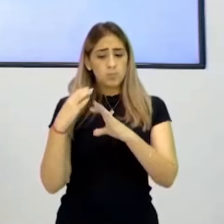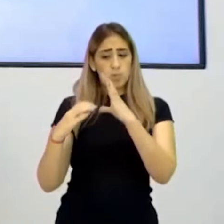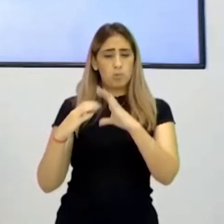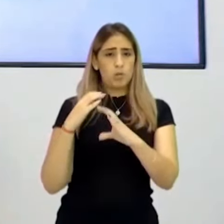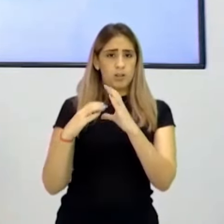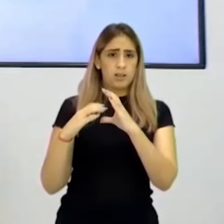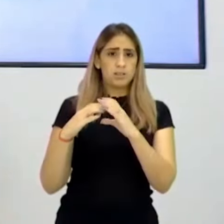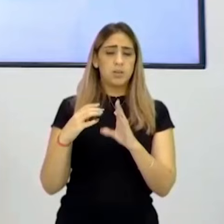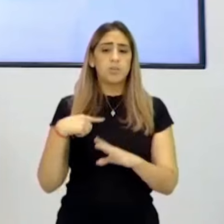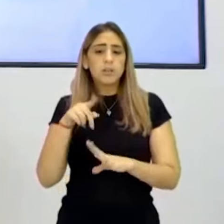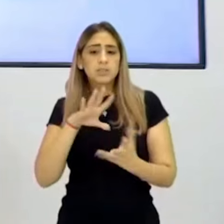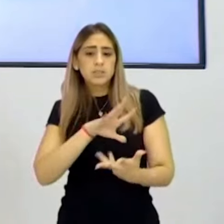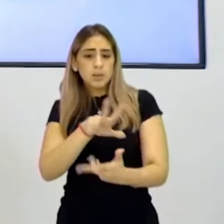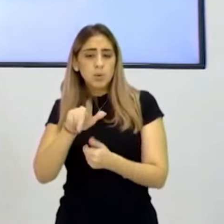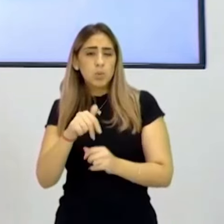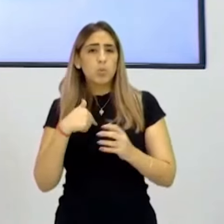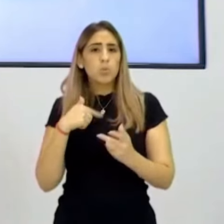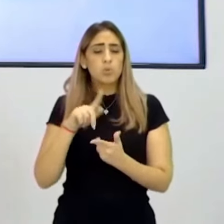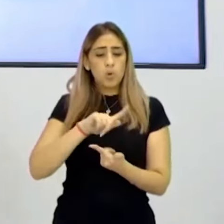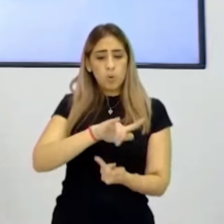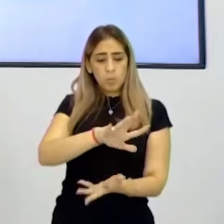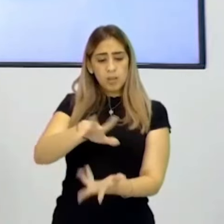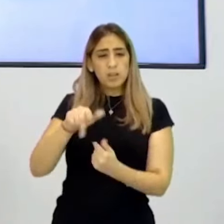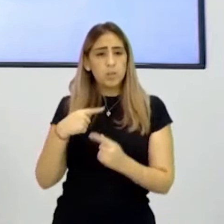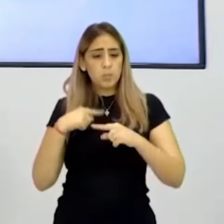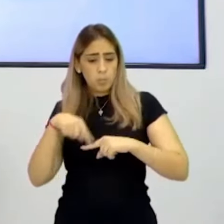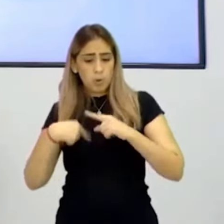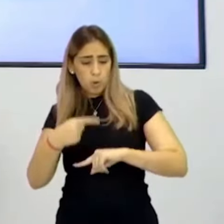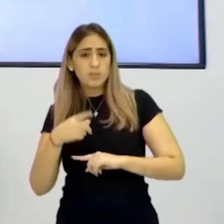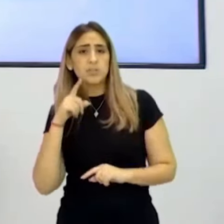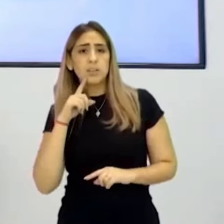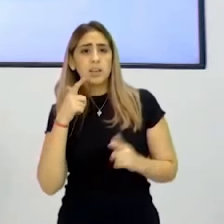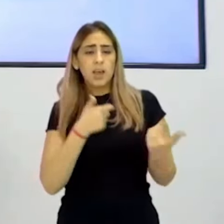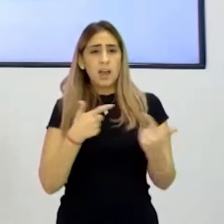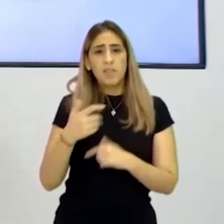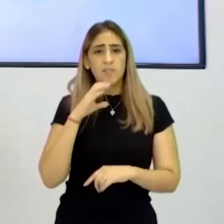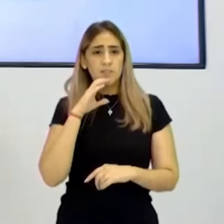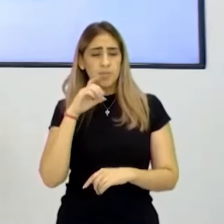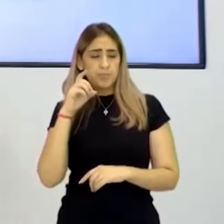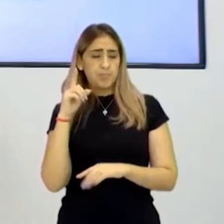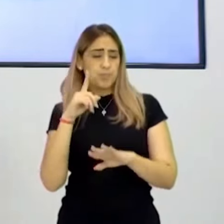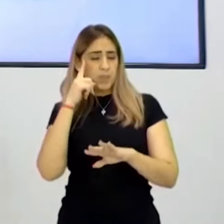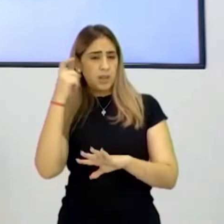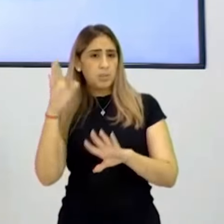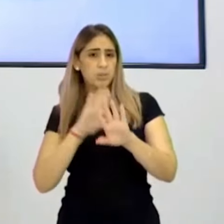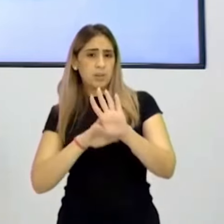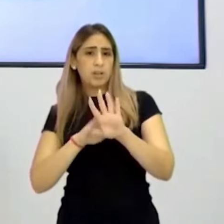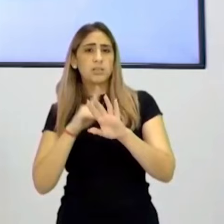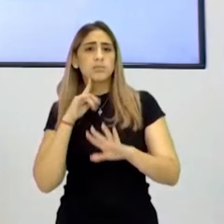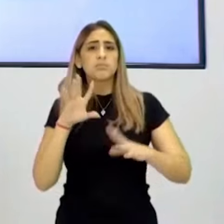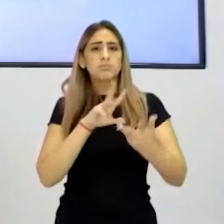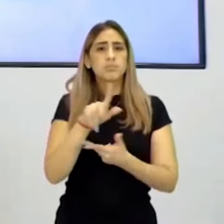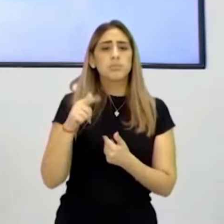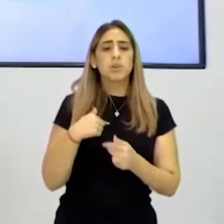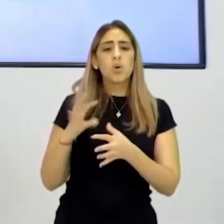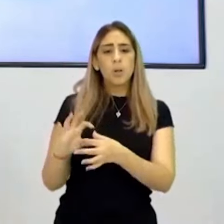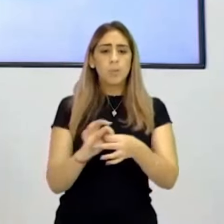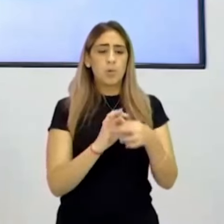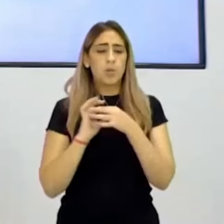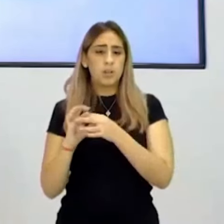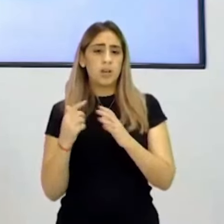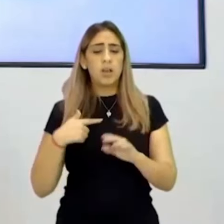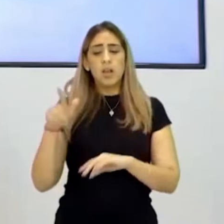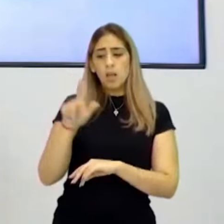comunicação. Então esse mundo globalizado pós-Guerra Fria, é um mundo onde nós temos como hegemonia a